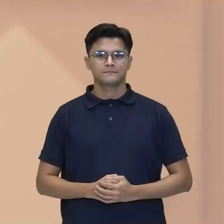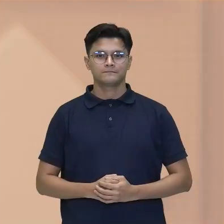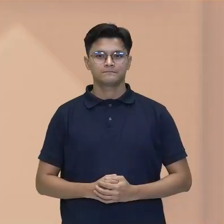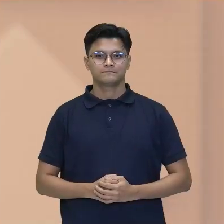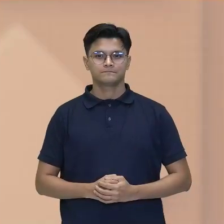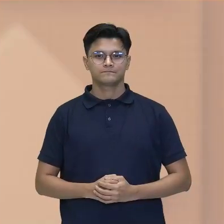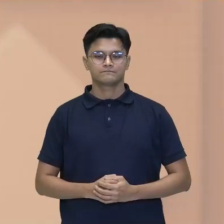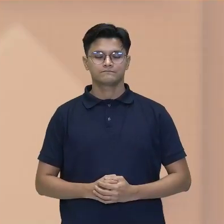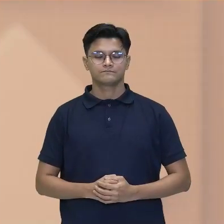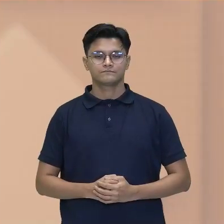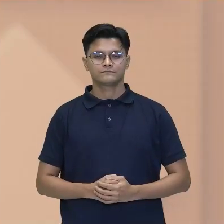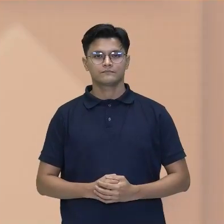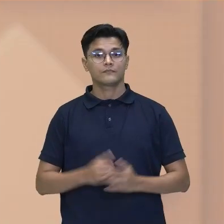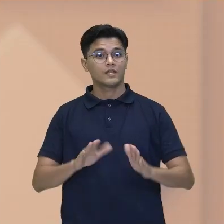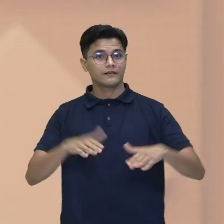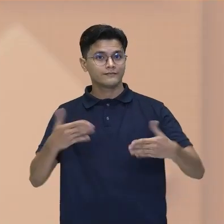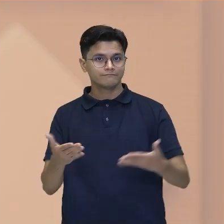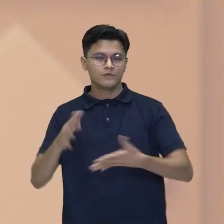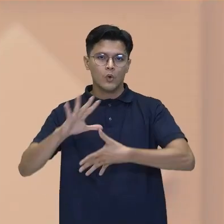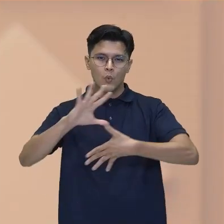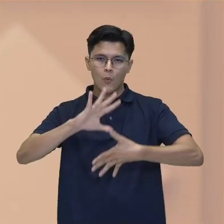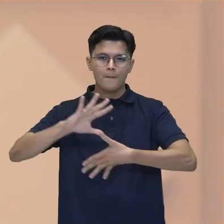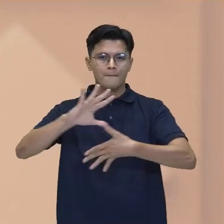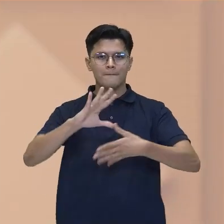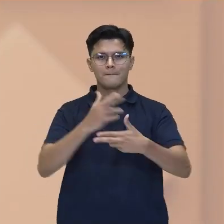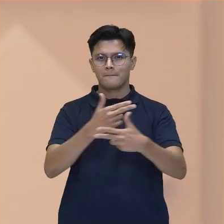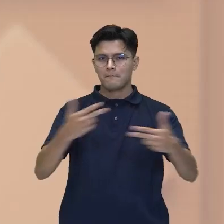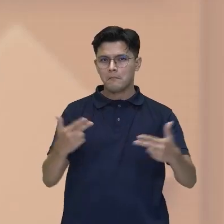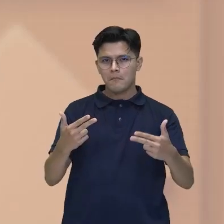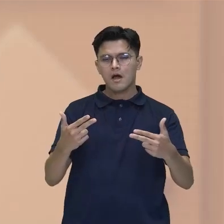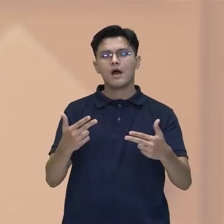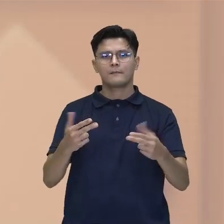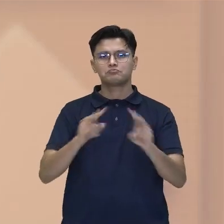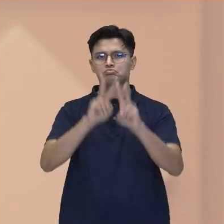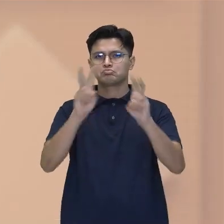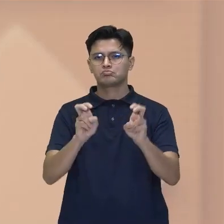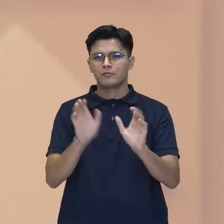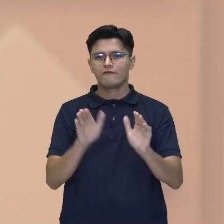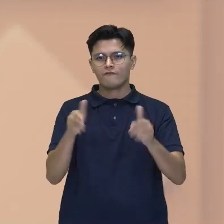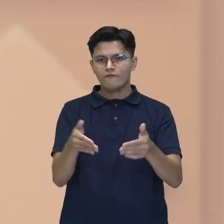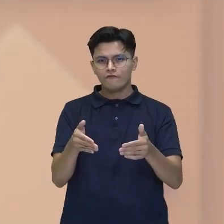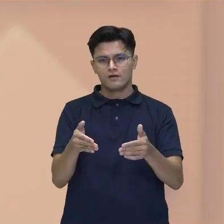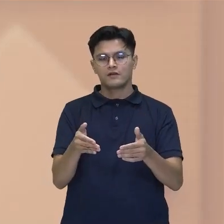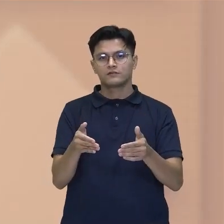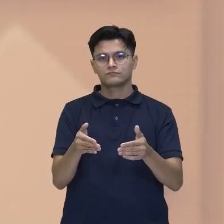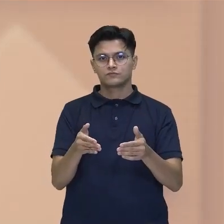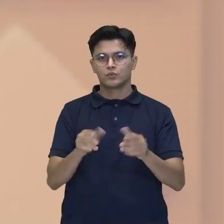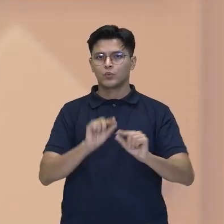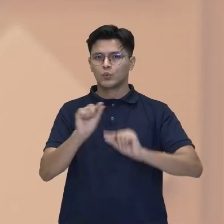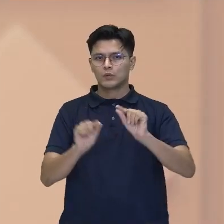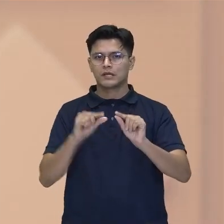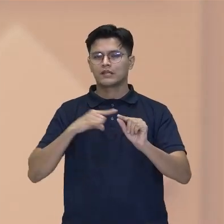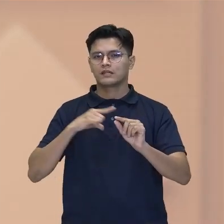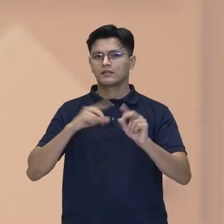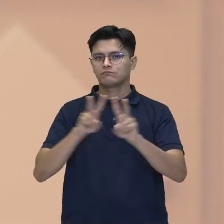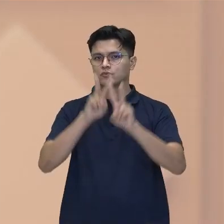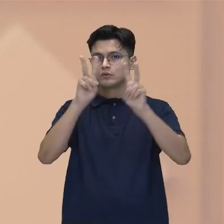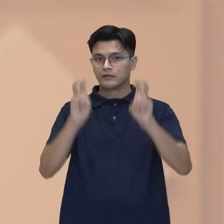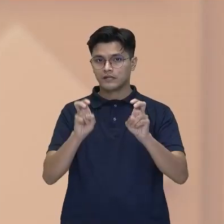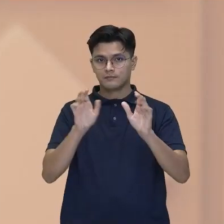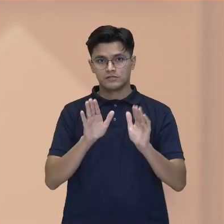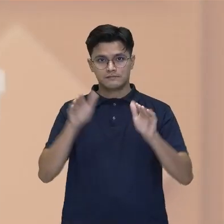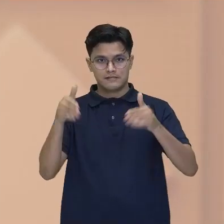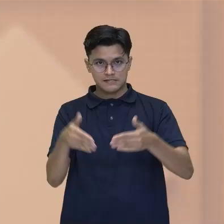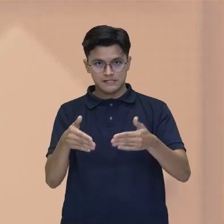Muito bem, então os mapas temáticos, eles focam em temas específicos, né, para